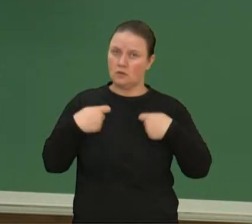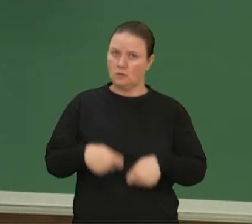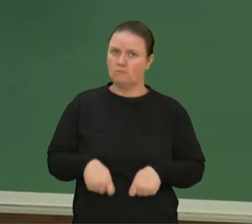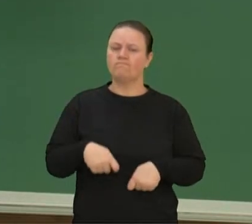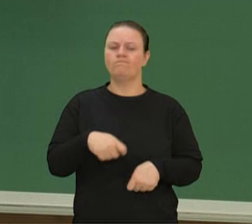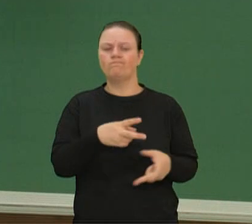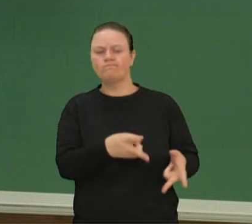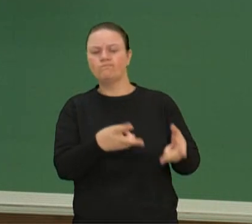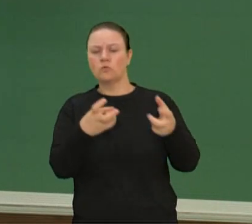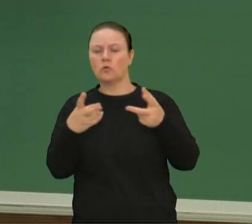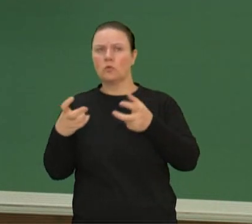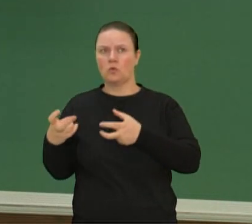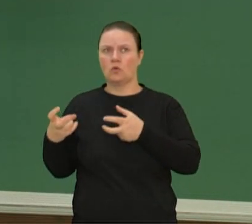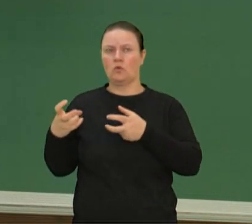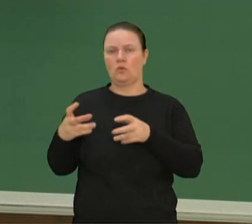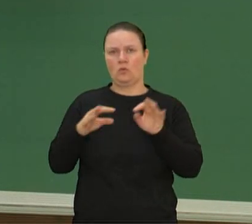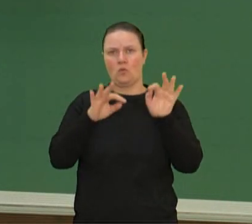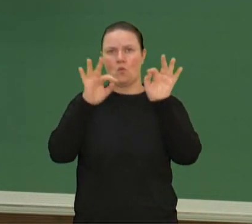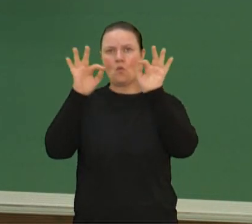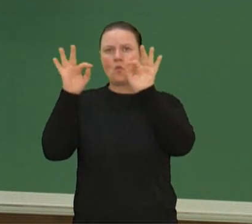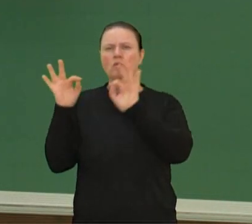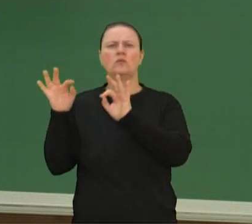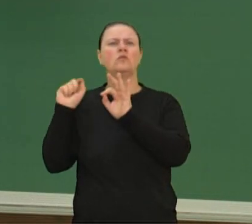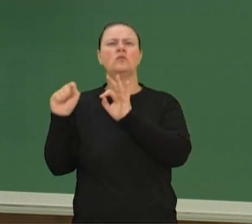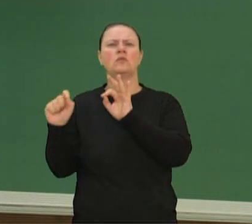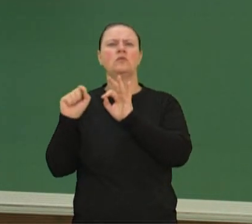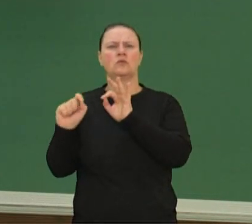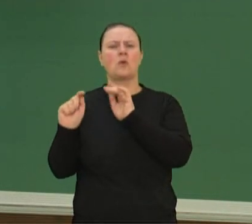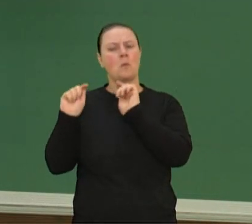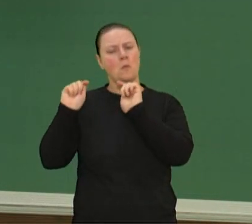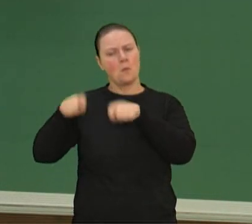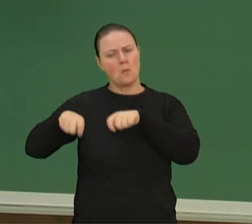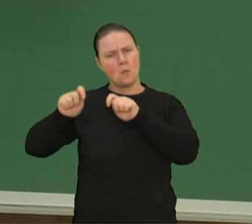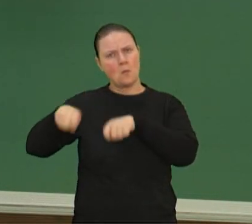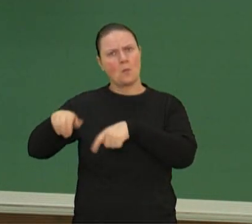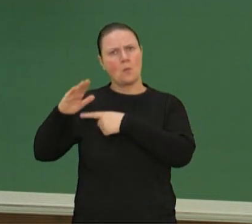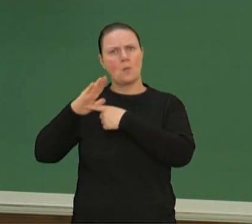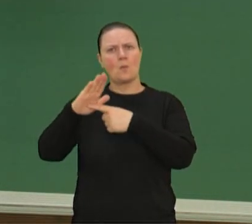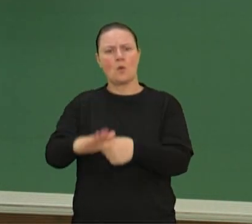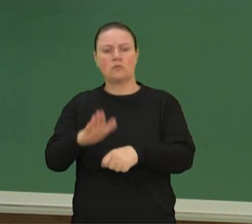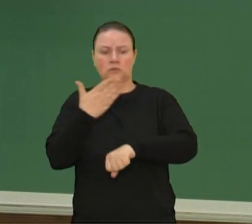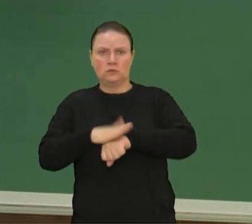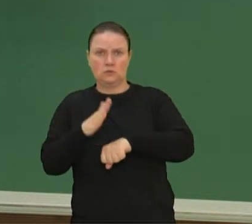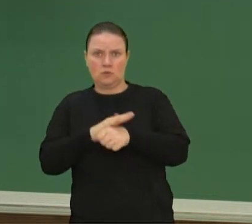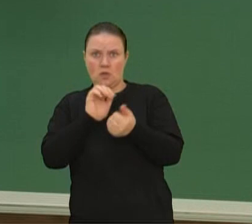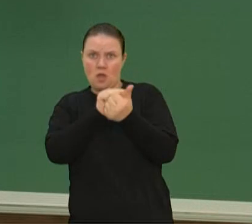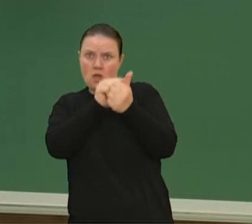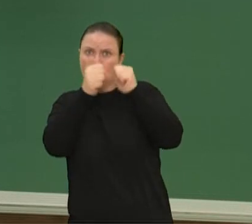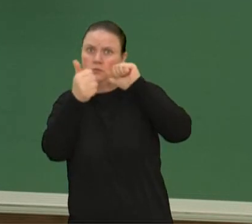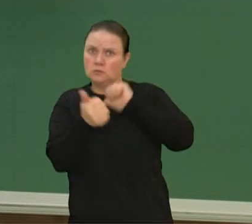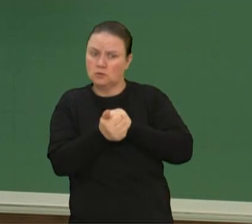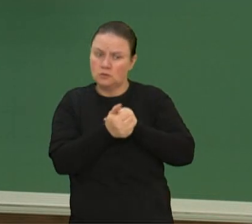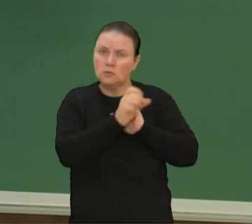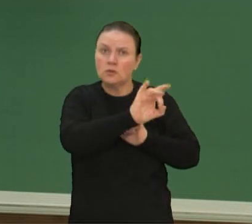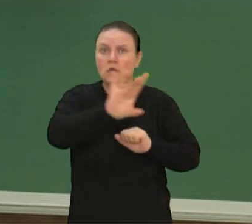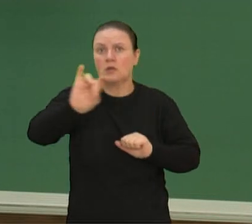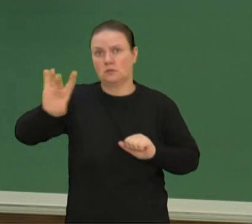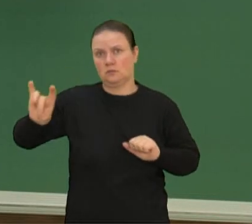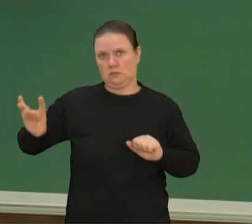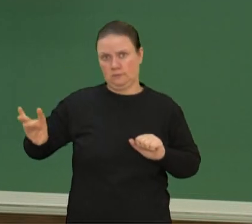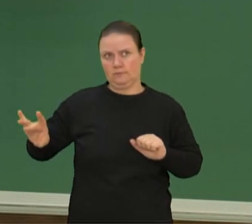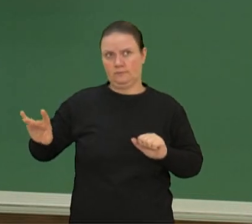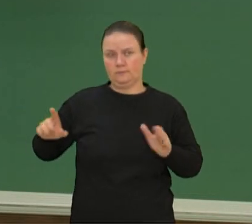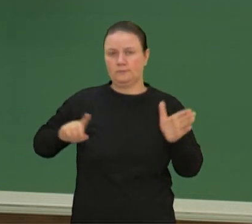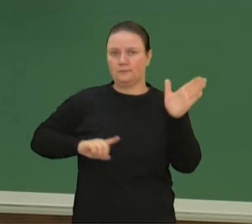vários fatores, como está no slide, para poder dizer se essa ou aquela atividade é adequada para você.